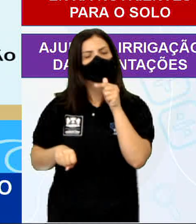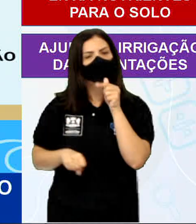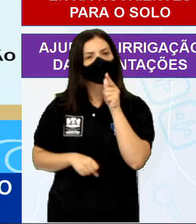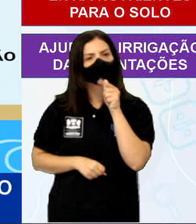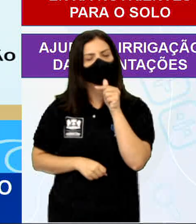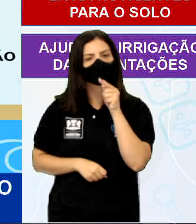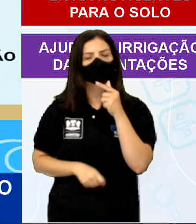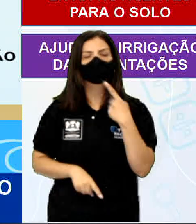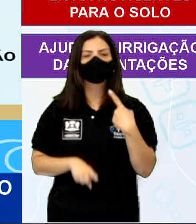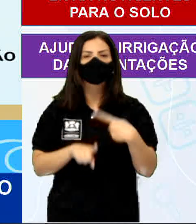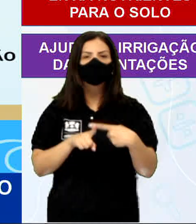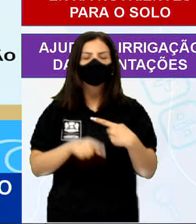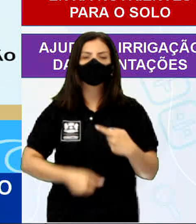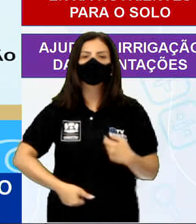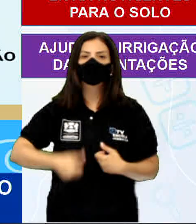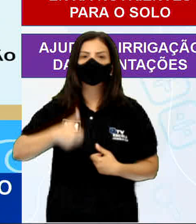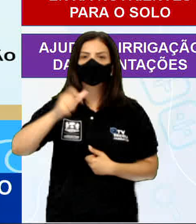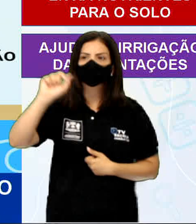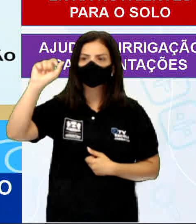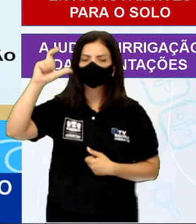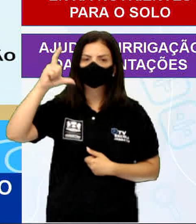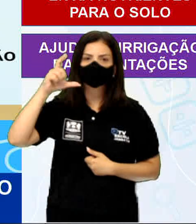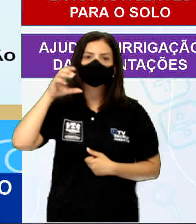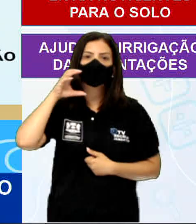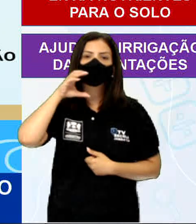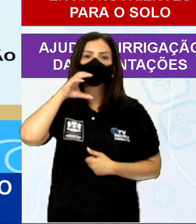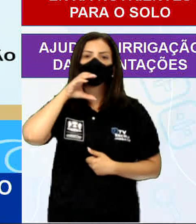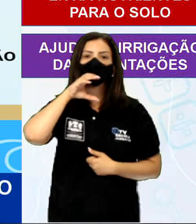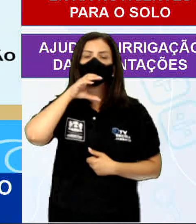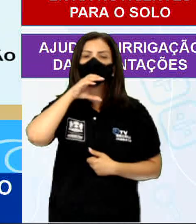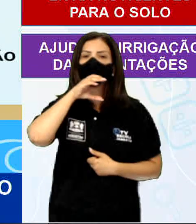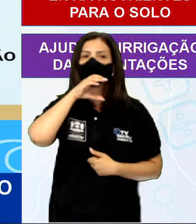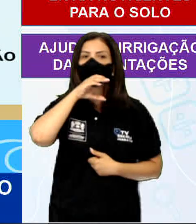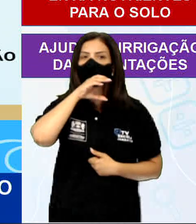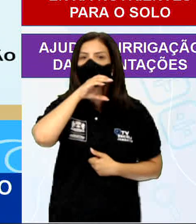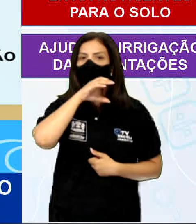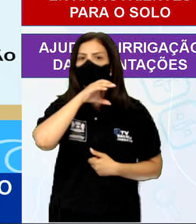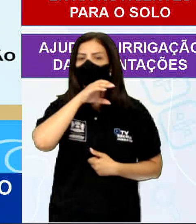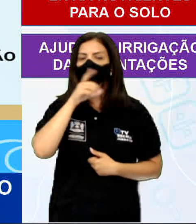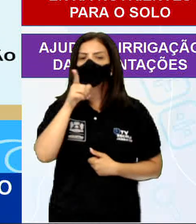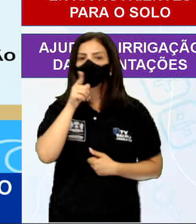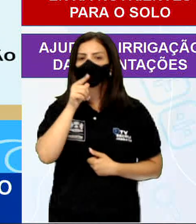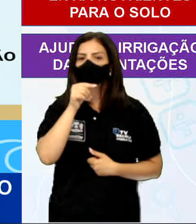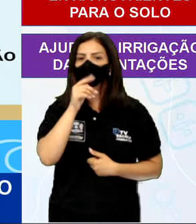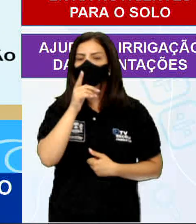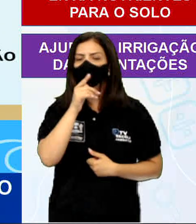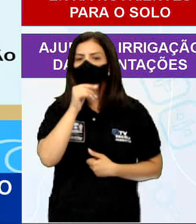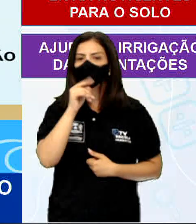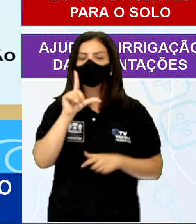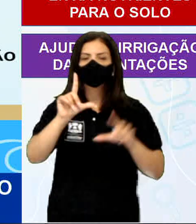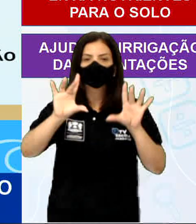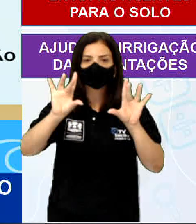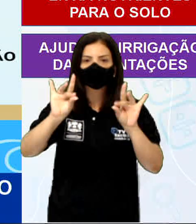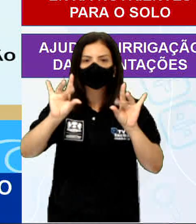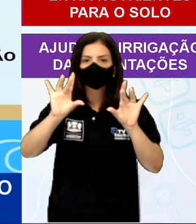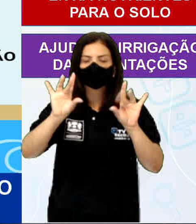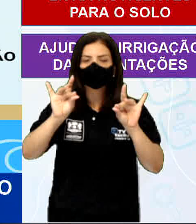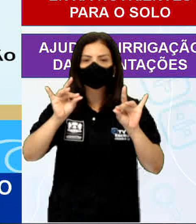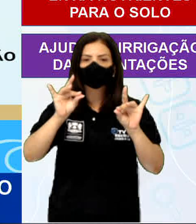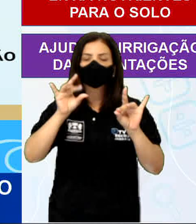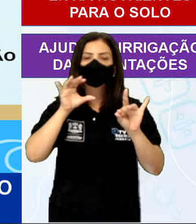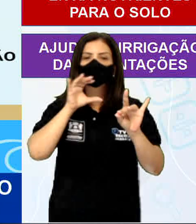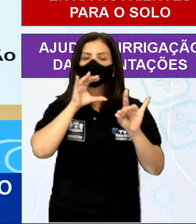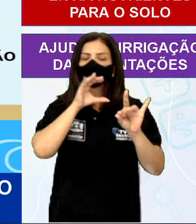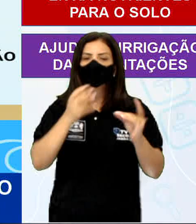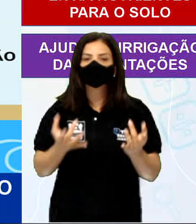quê? Primeiramente, o Sol aquece, o calor do Sol aquece a água, que está no estado líquido, e